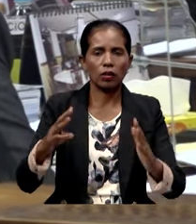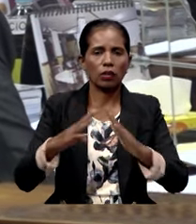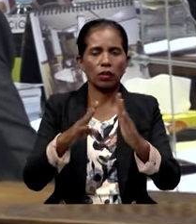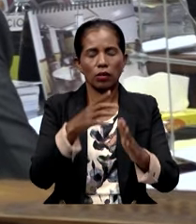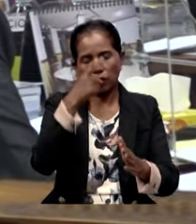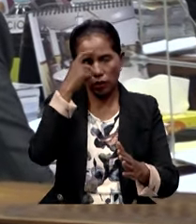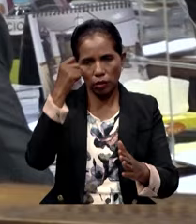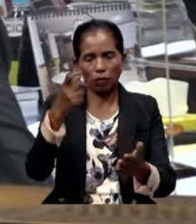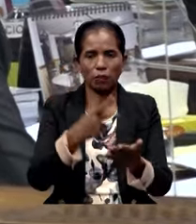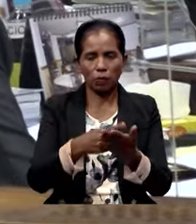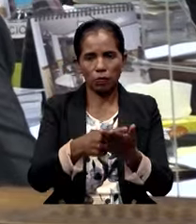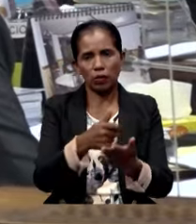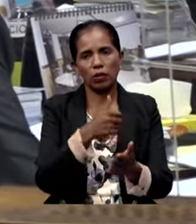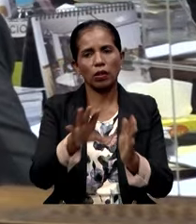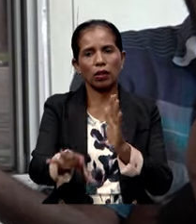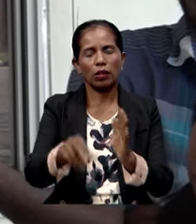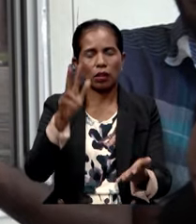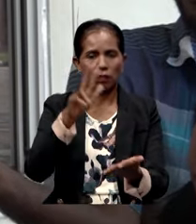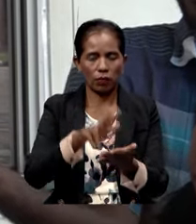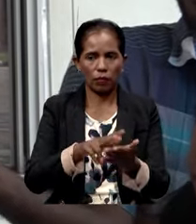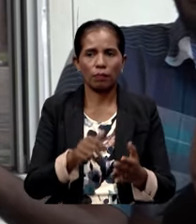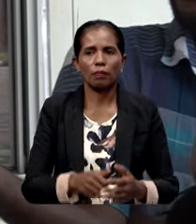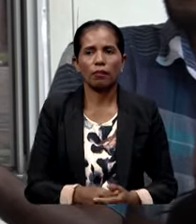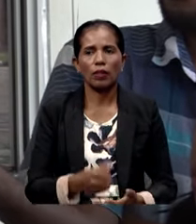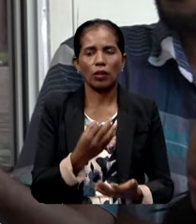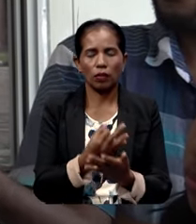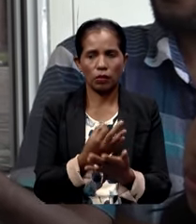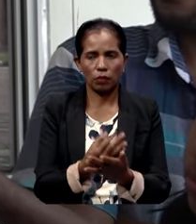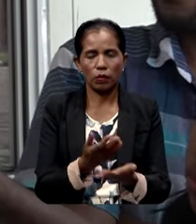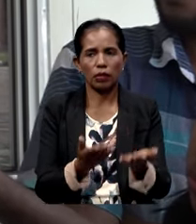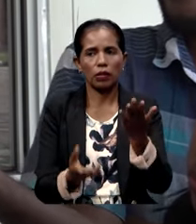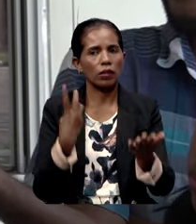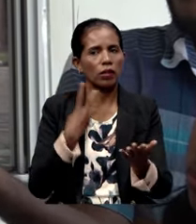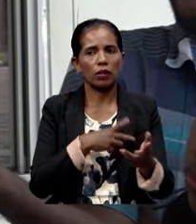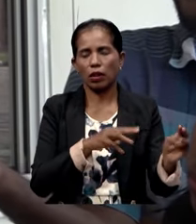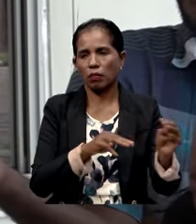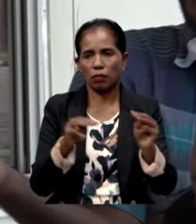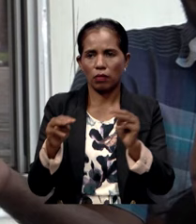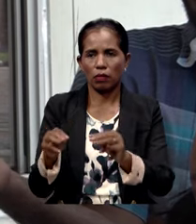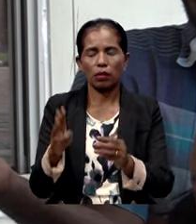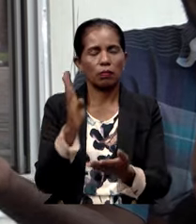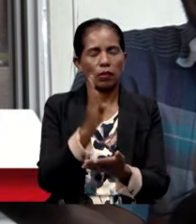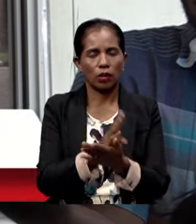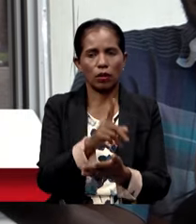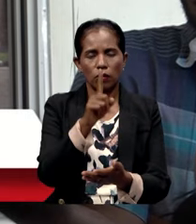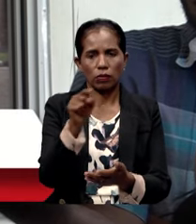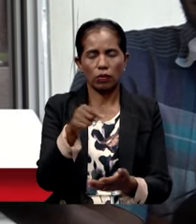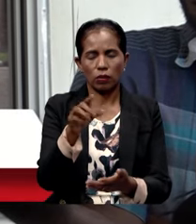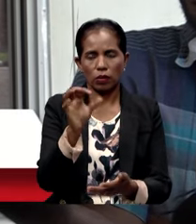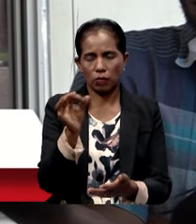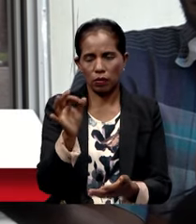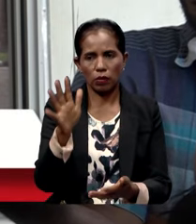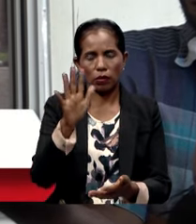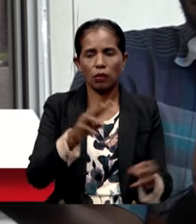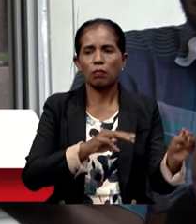tamba proposta balum retan aprovação. Total orçamento ne tetu ne tela muda, mantém a bilhão 1,95, mas bem